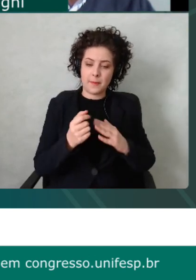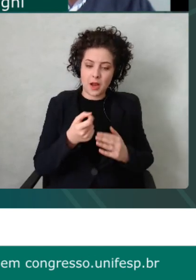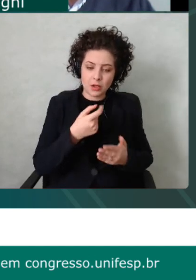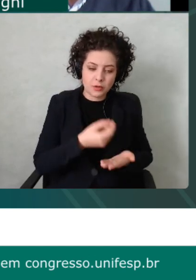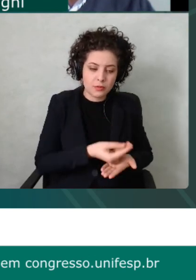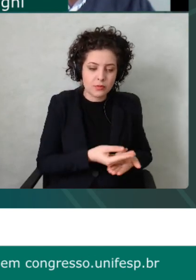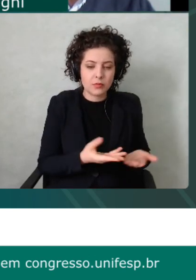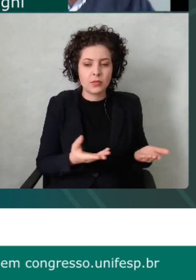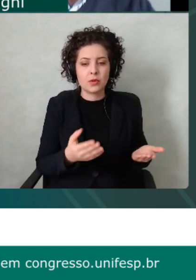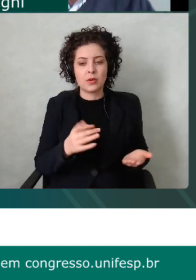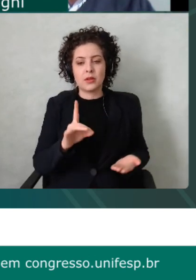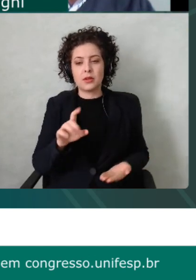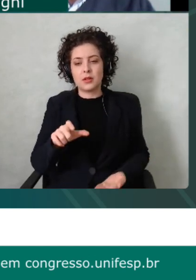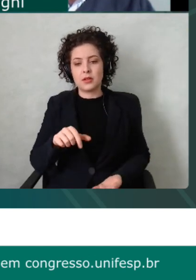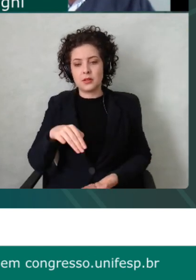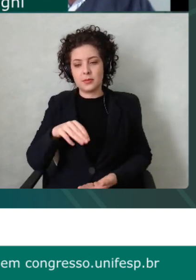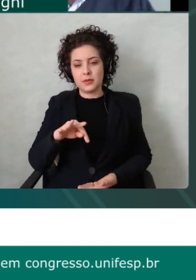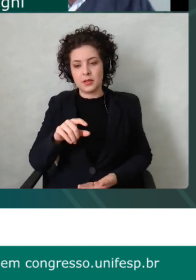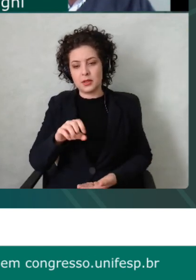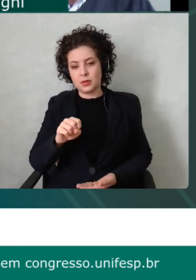dexametasona.